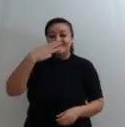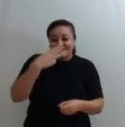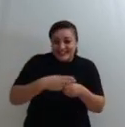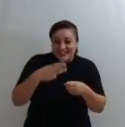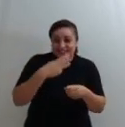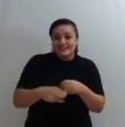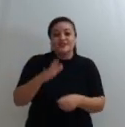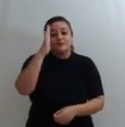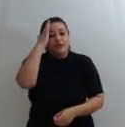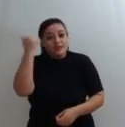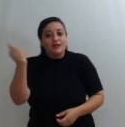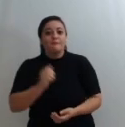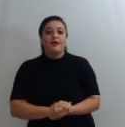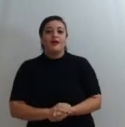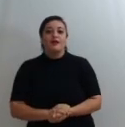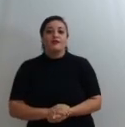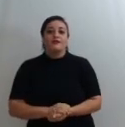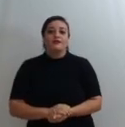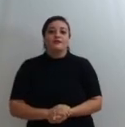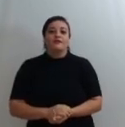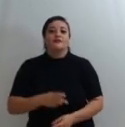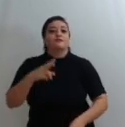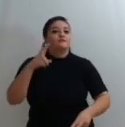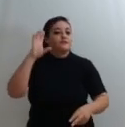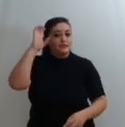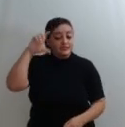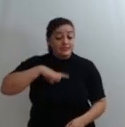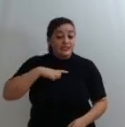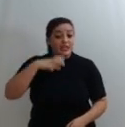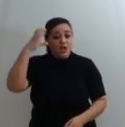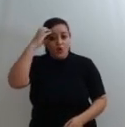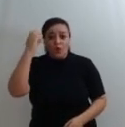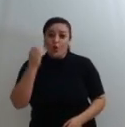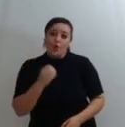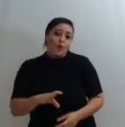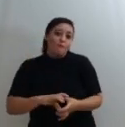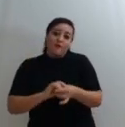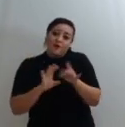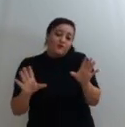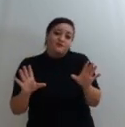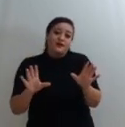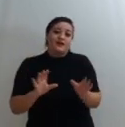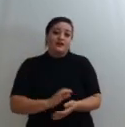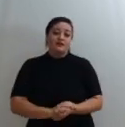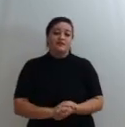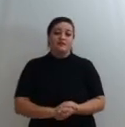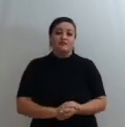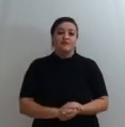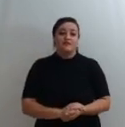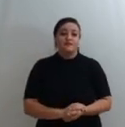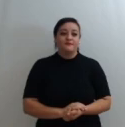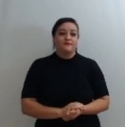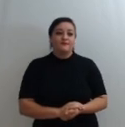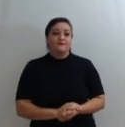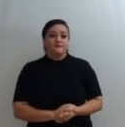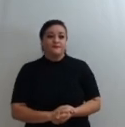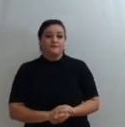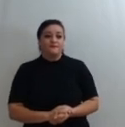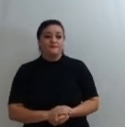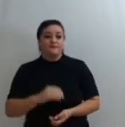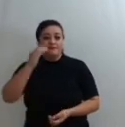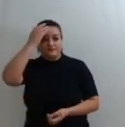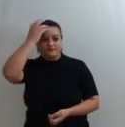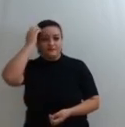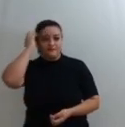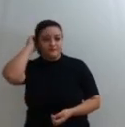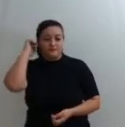saber se ela é ou não é culpada desse crime, ou se ela será ou não será, por seus pares, julgada como culpada. E percebe-se,